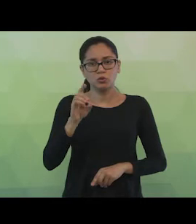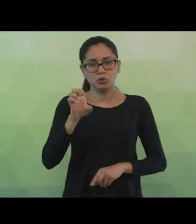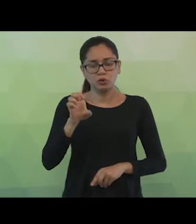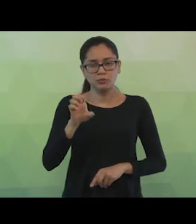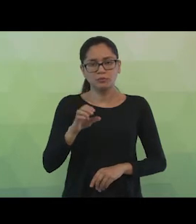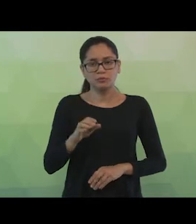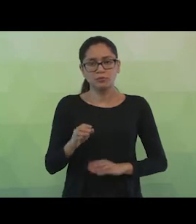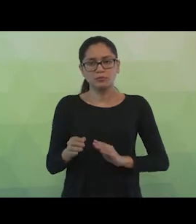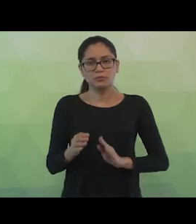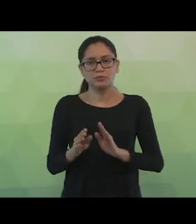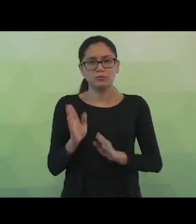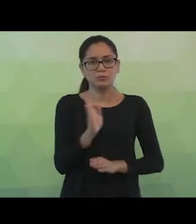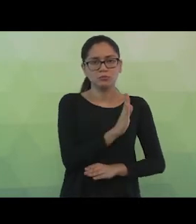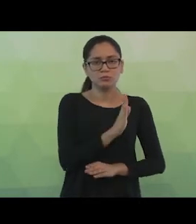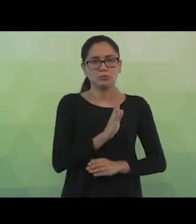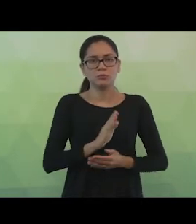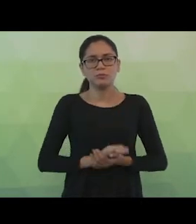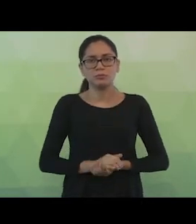espaço,